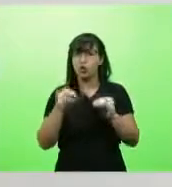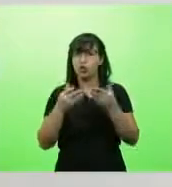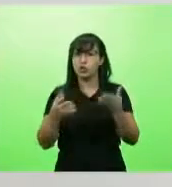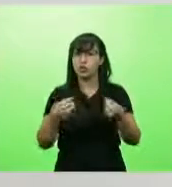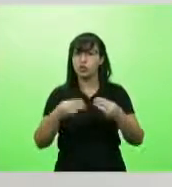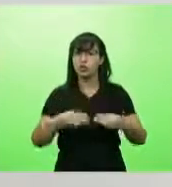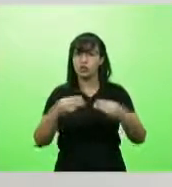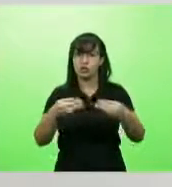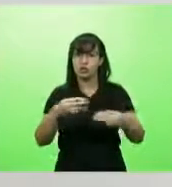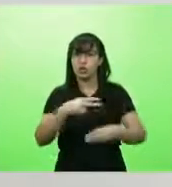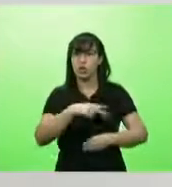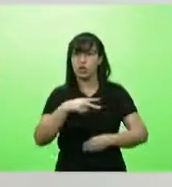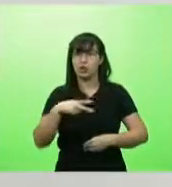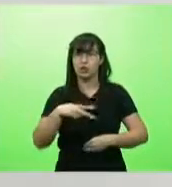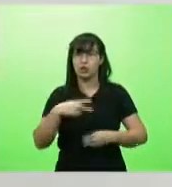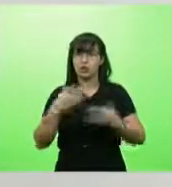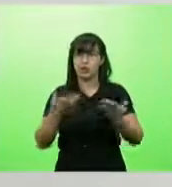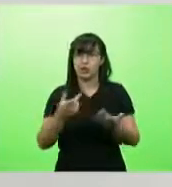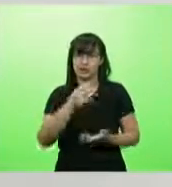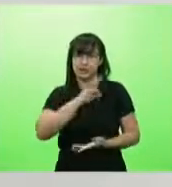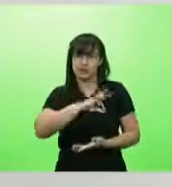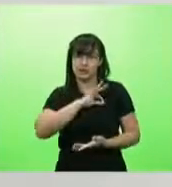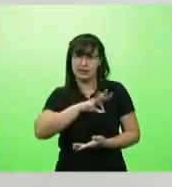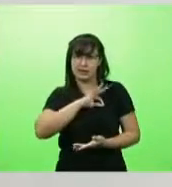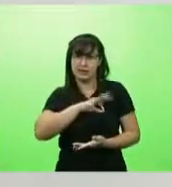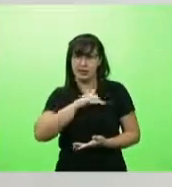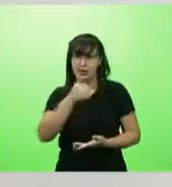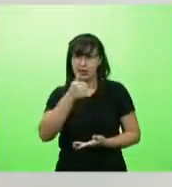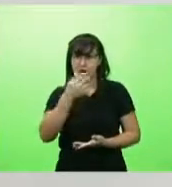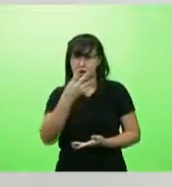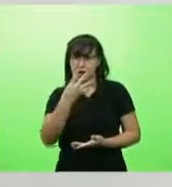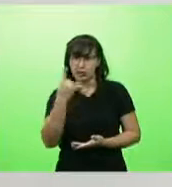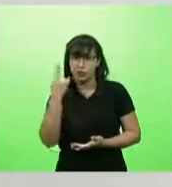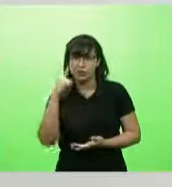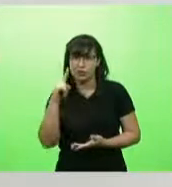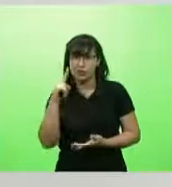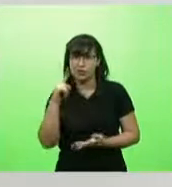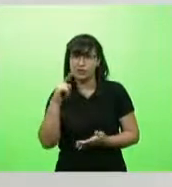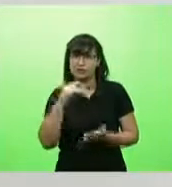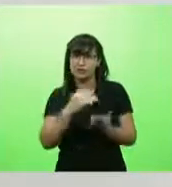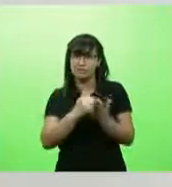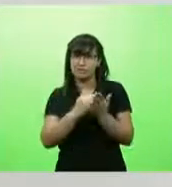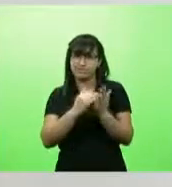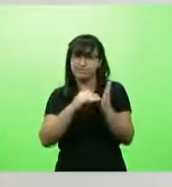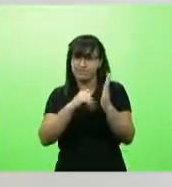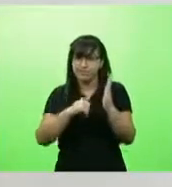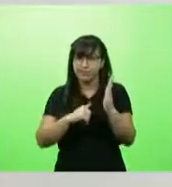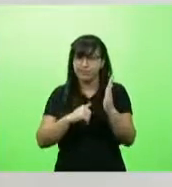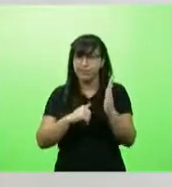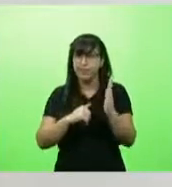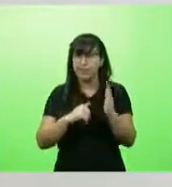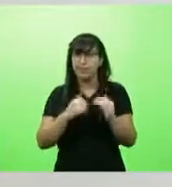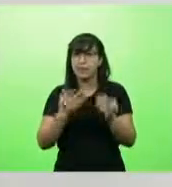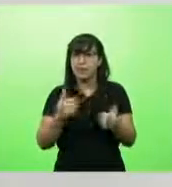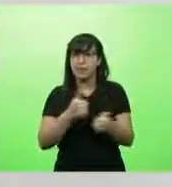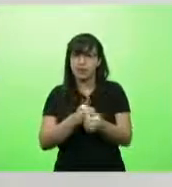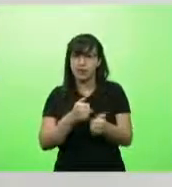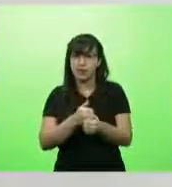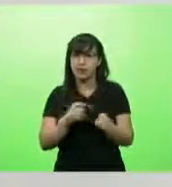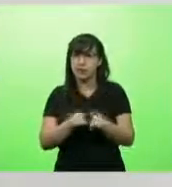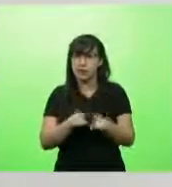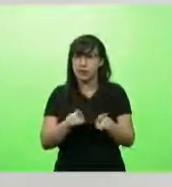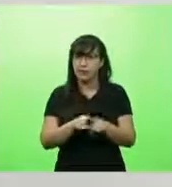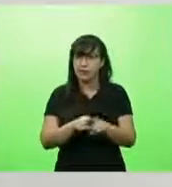terão desconto no seu salário de 14 dias. O Tribunal de Contas do Estado pediu lockdown por 14 dias. Todos